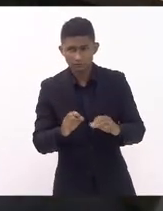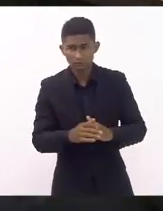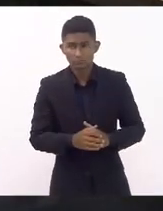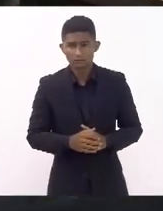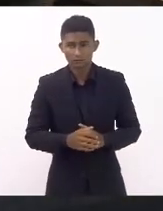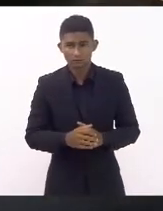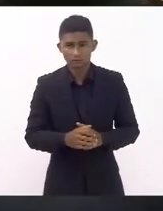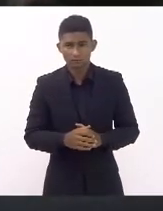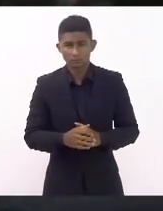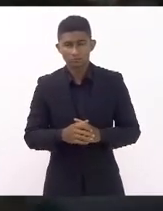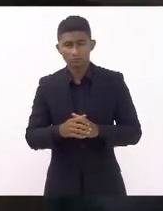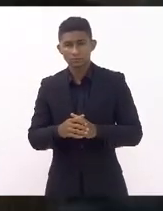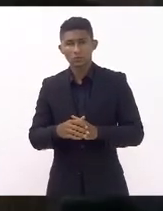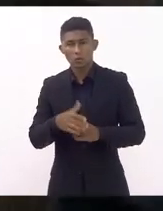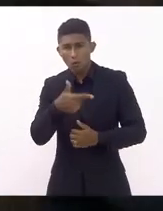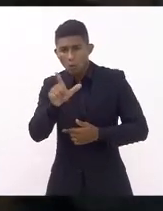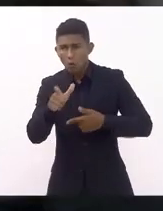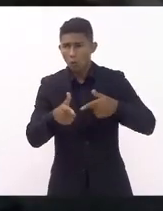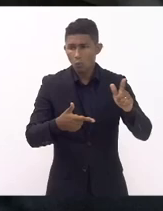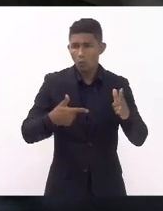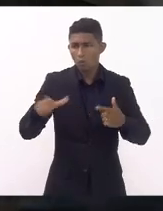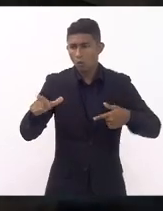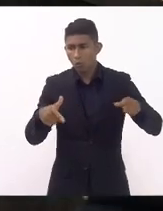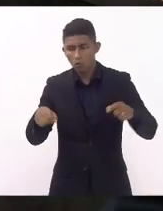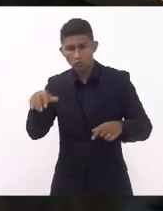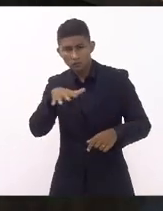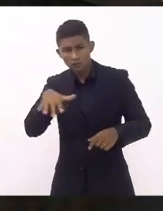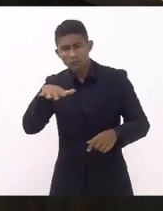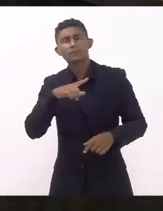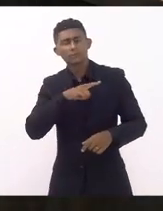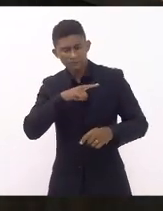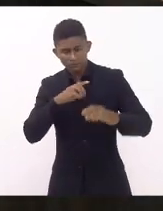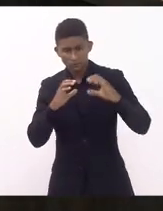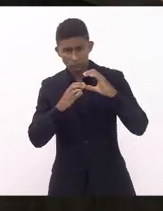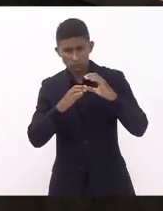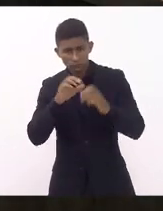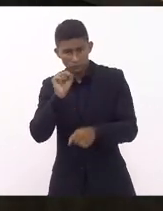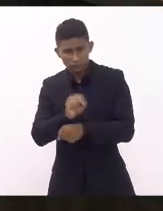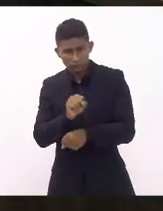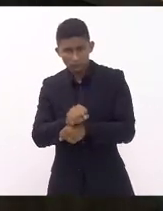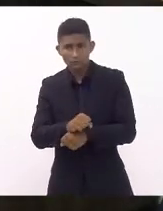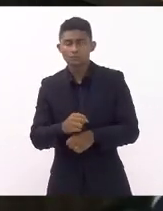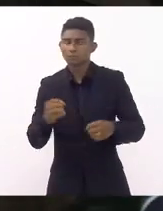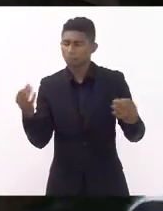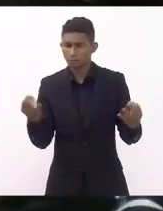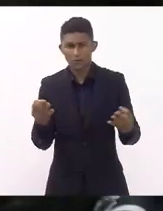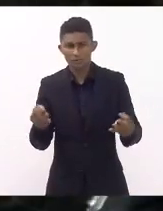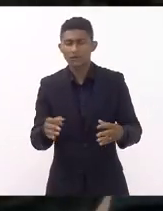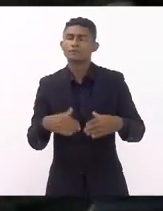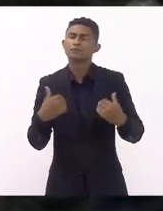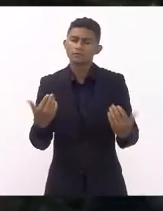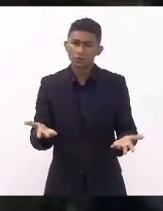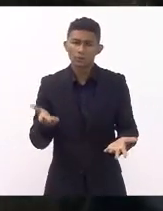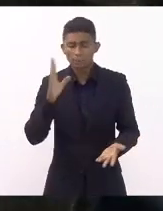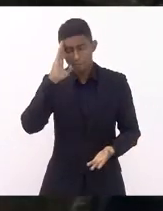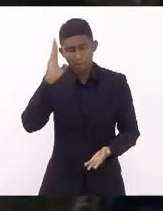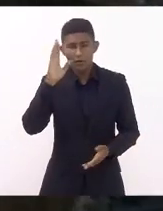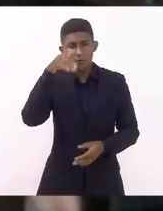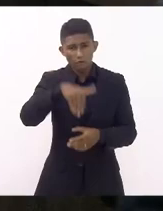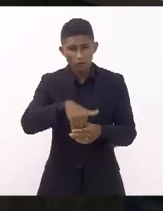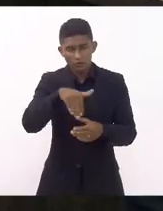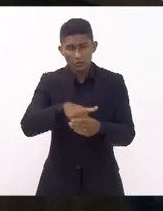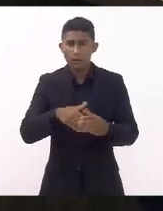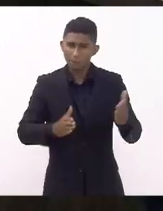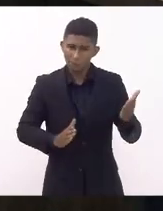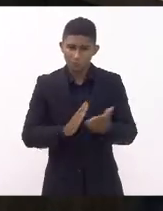agregar os outros cargos também, não é isso? Que tem concursado esperando, perfeitamente. O importante é a gente votar, aprovar e